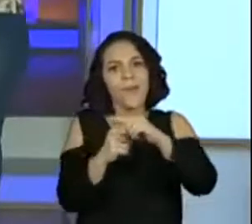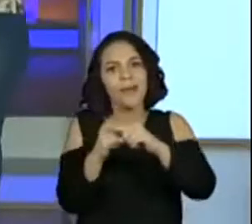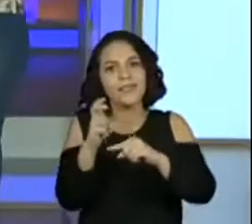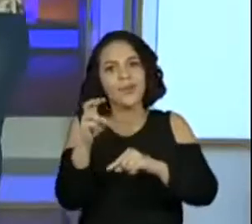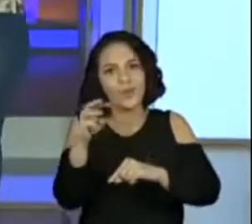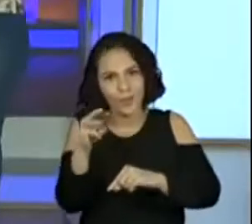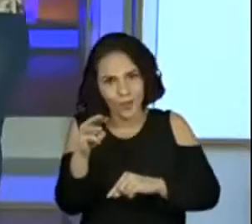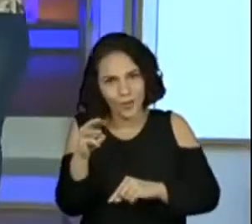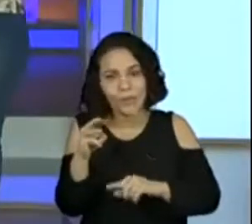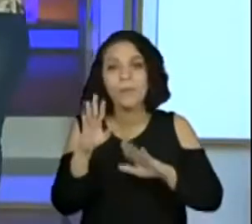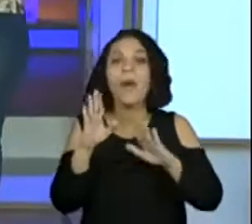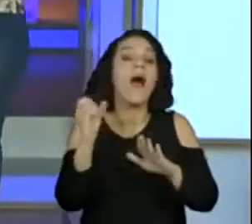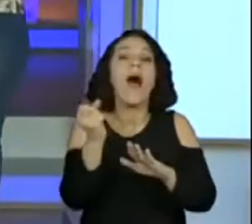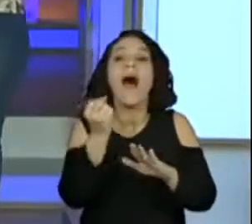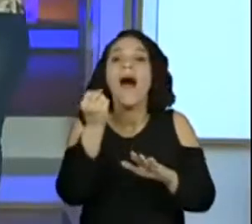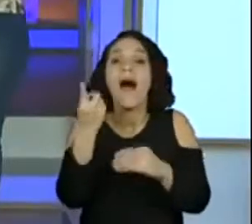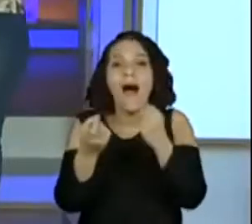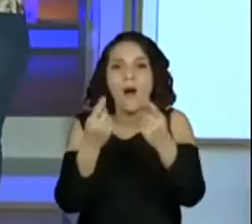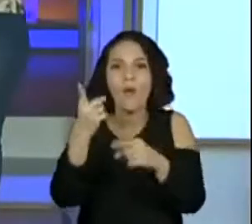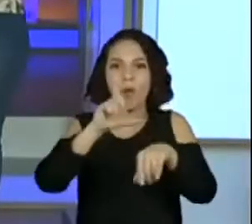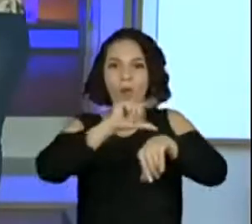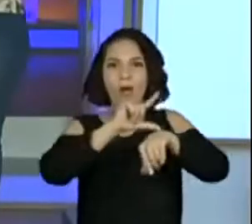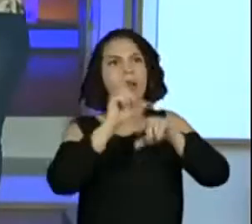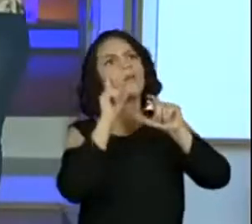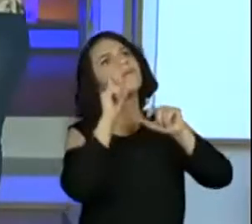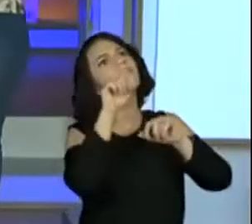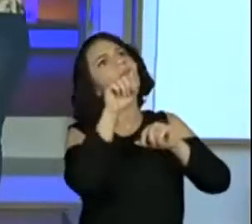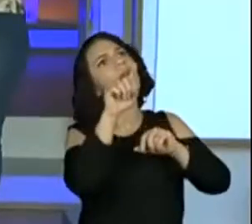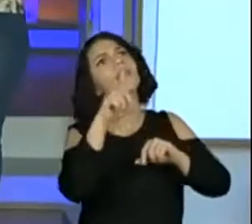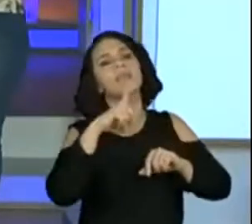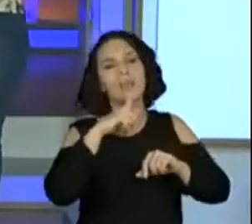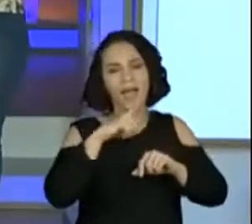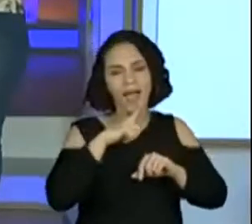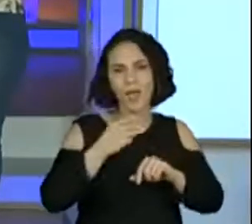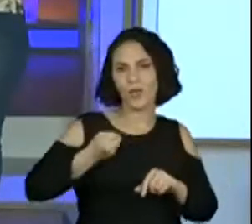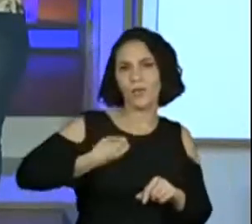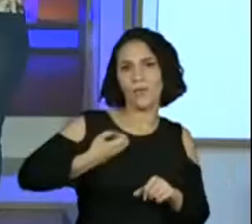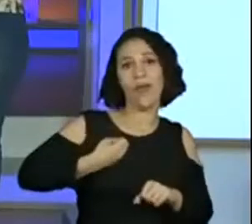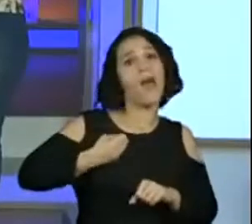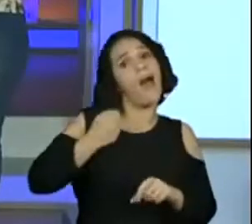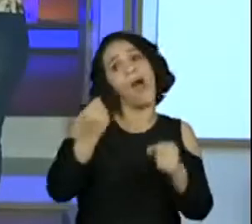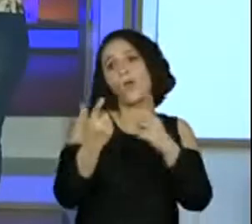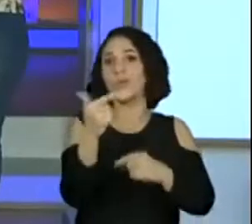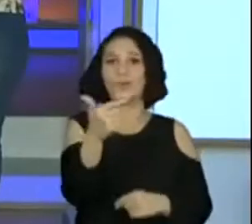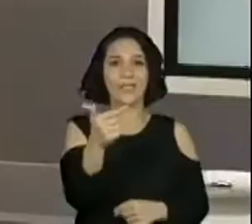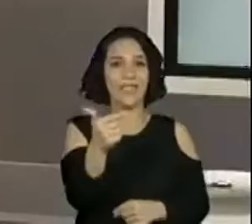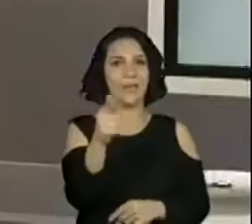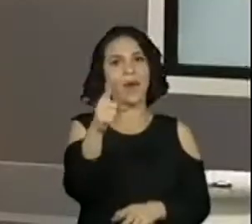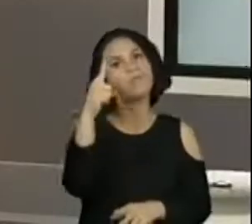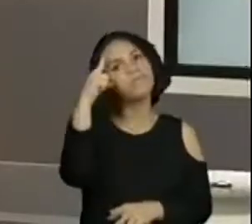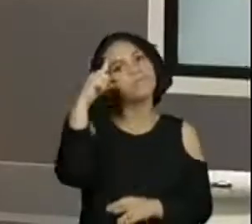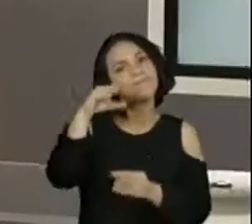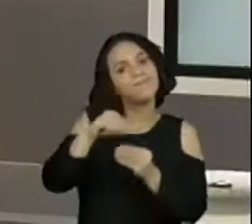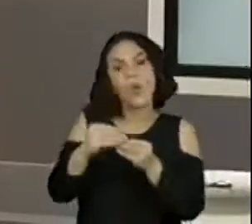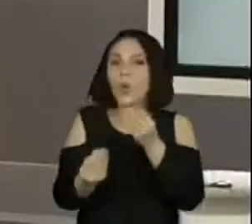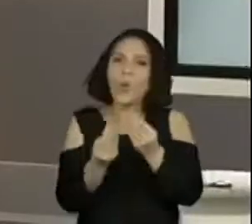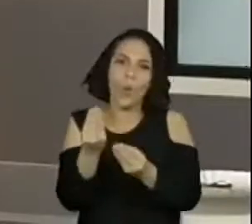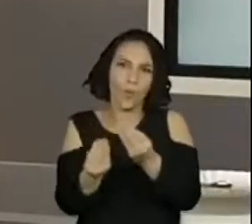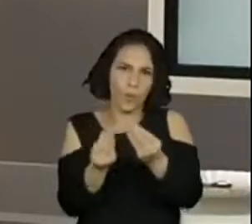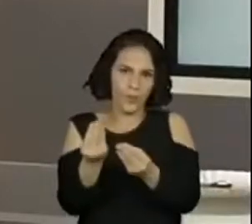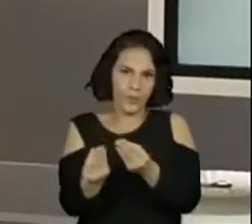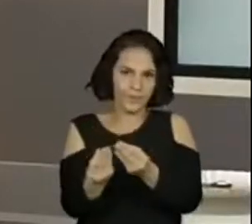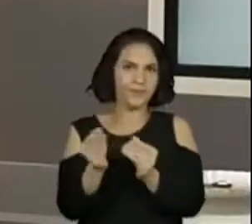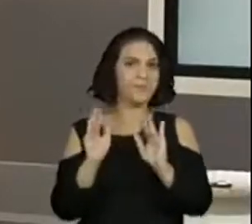precisa saber que o que funciona dentro, do mesmo jeito em todos os relógios, tá bom? Então, se